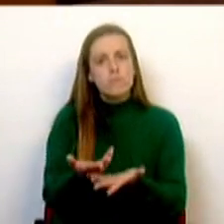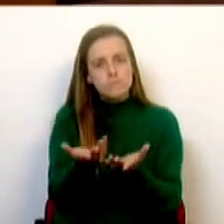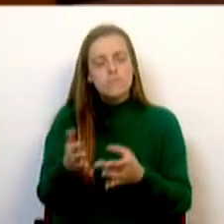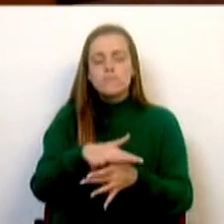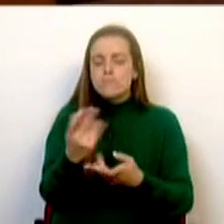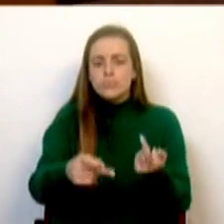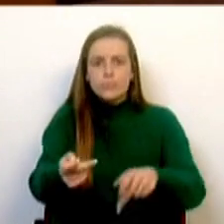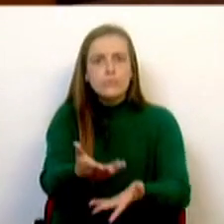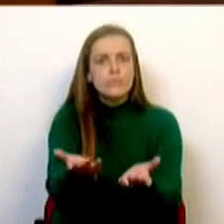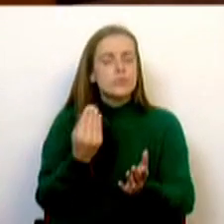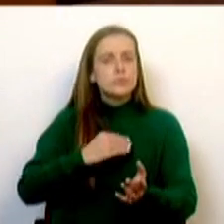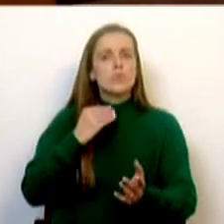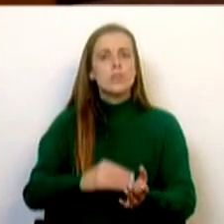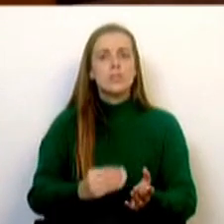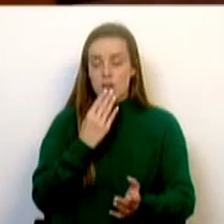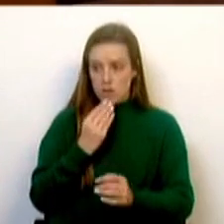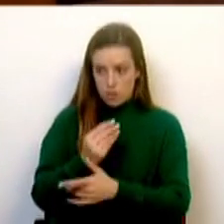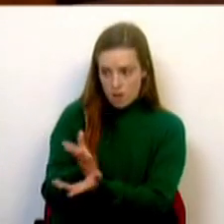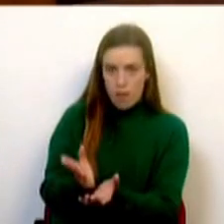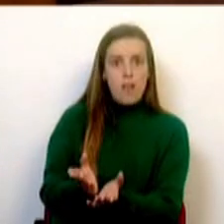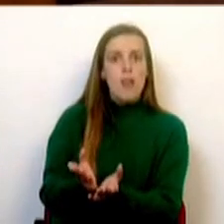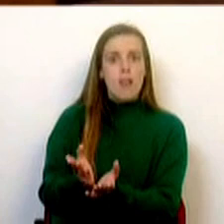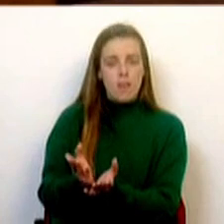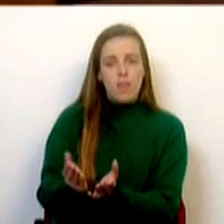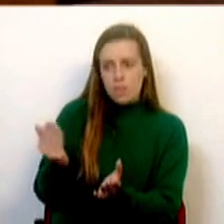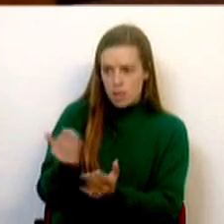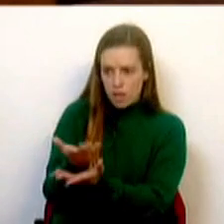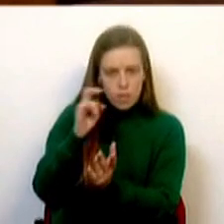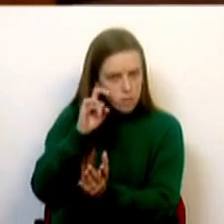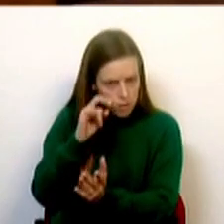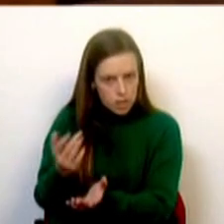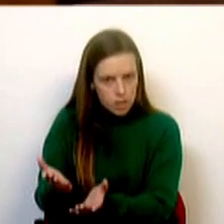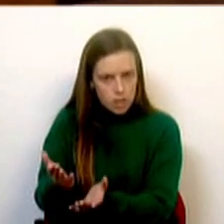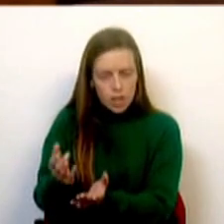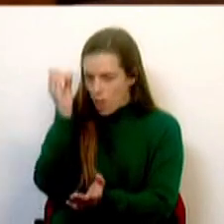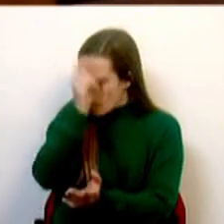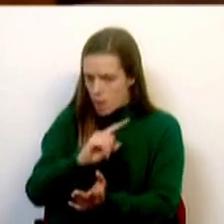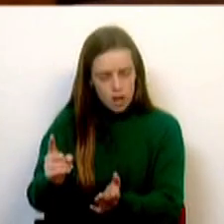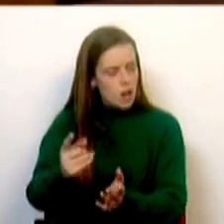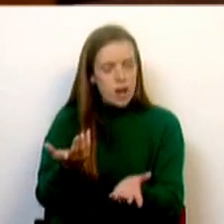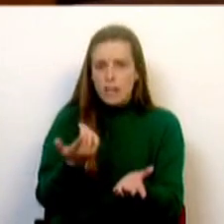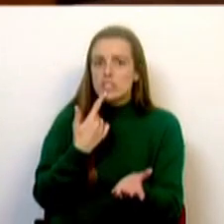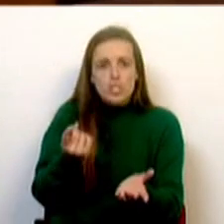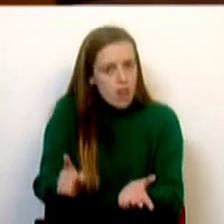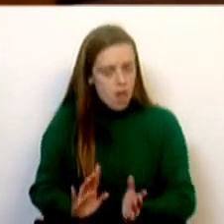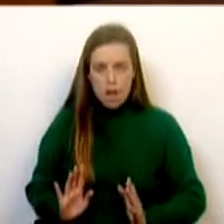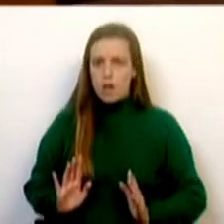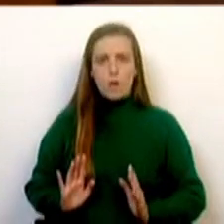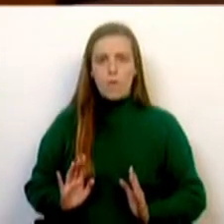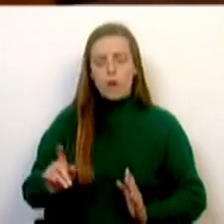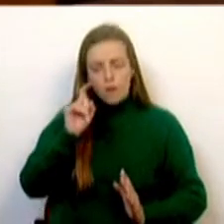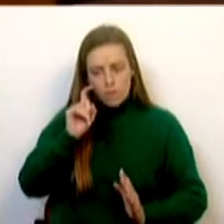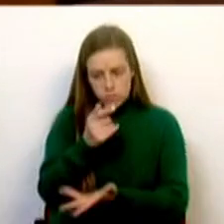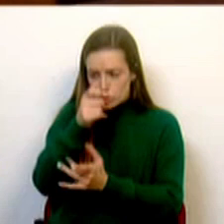terroristas. Israel tinha e tem o direito de se defender. Ninguém põe em causa o direito de Israel defender a